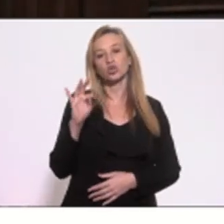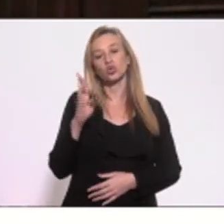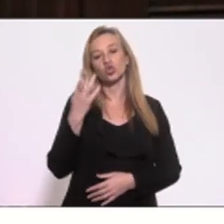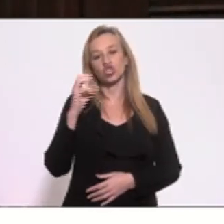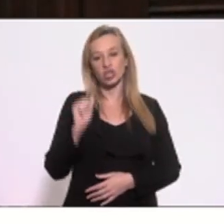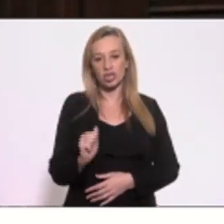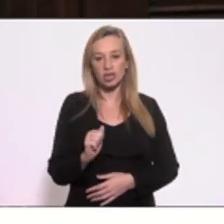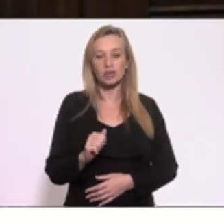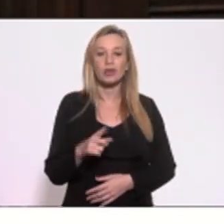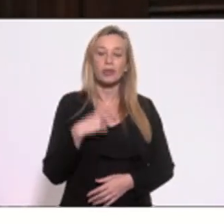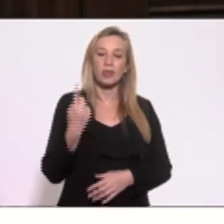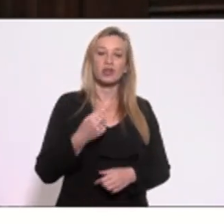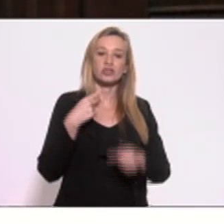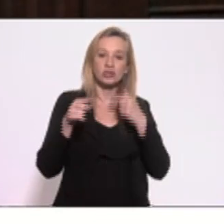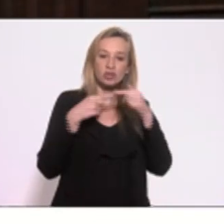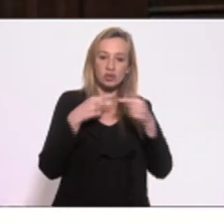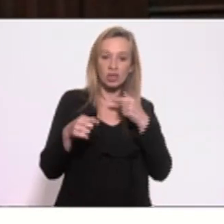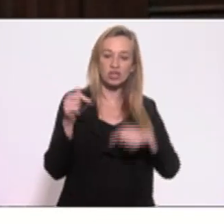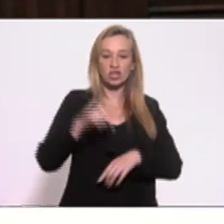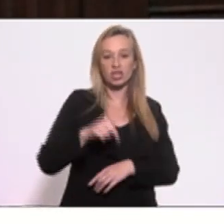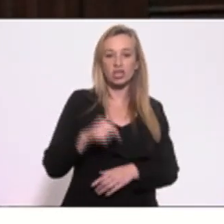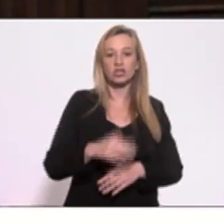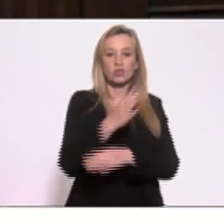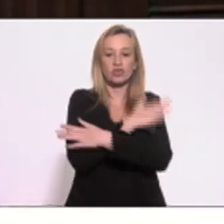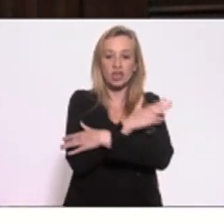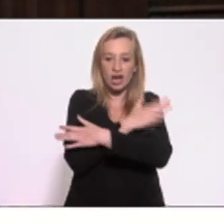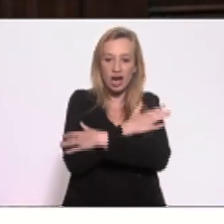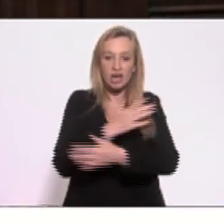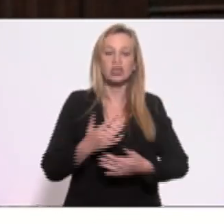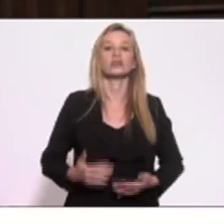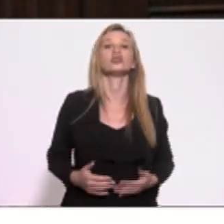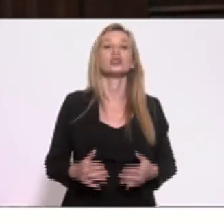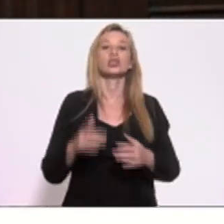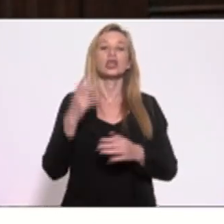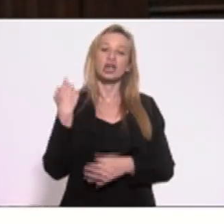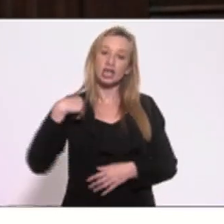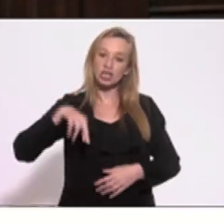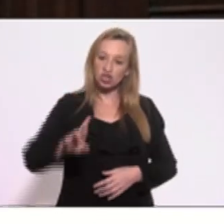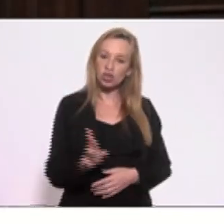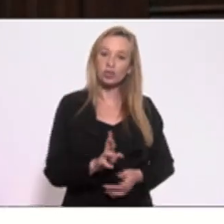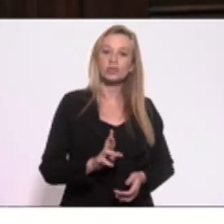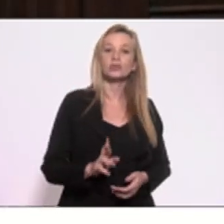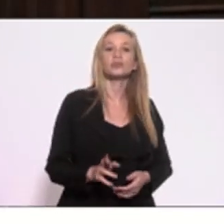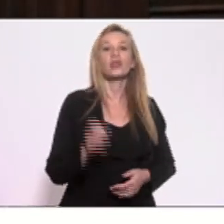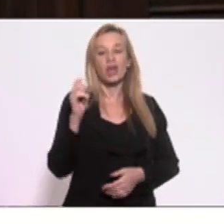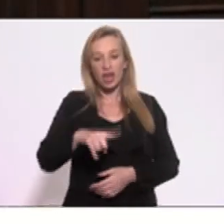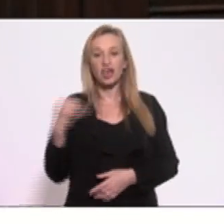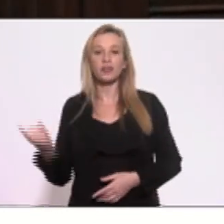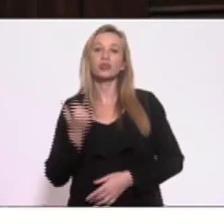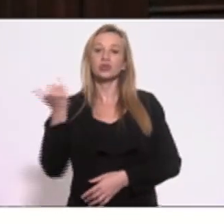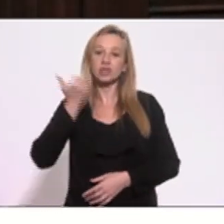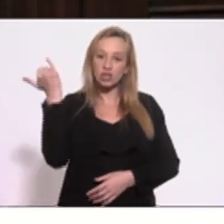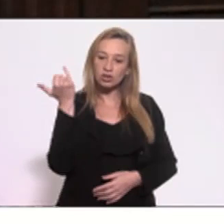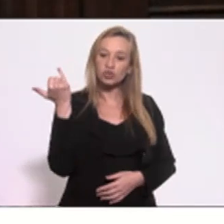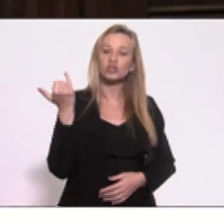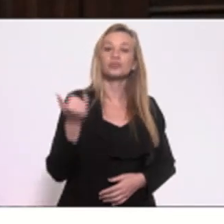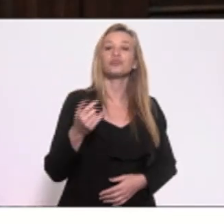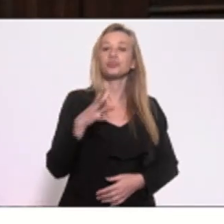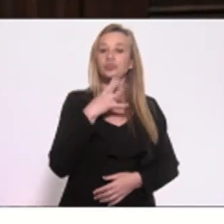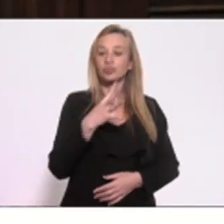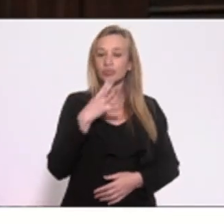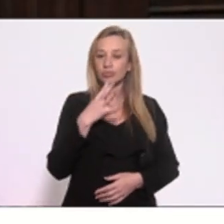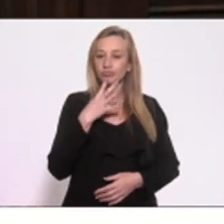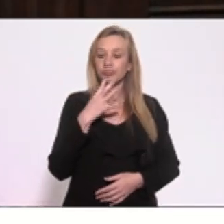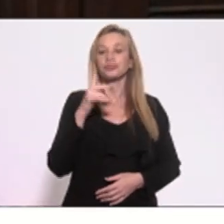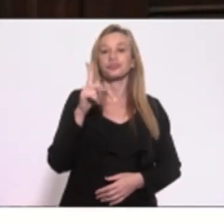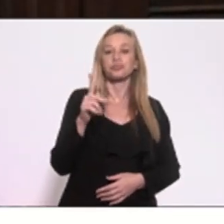um debate acalorado sobre feriados, inclusive feriados religiosos, então é importante o reconhecimento